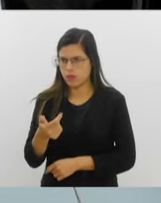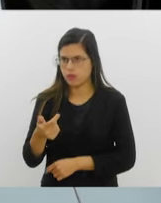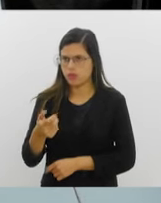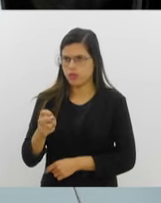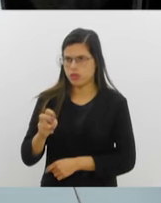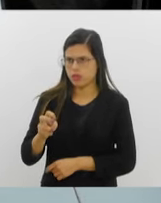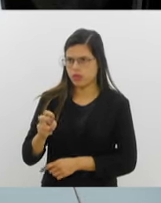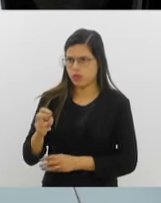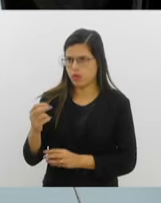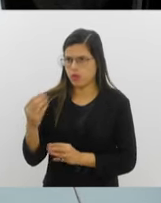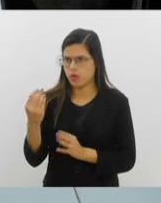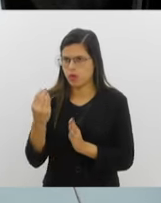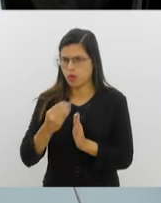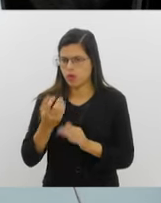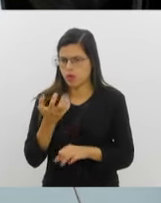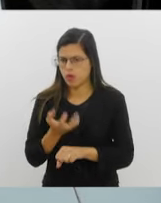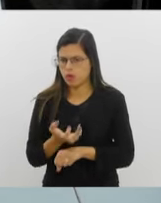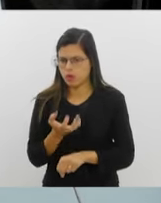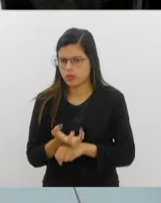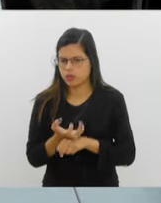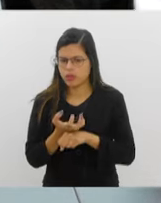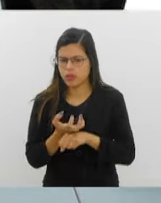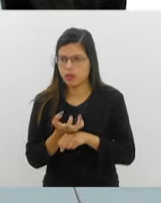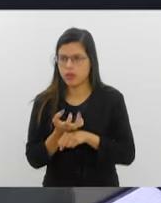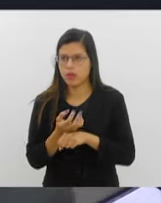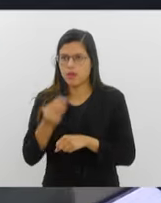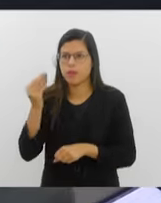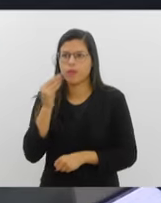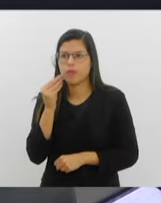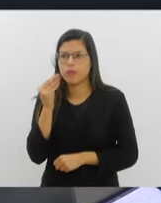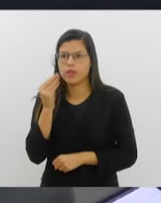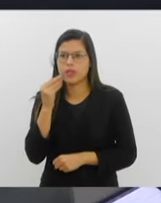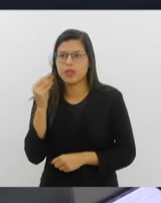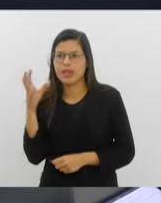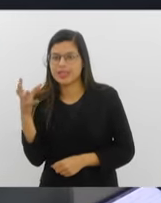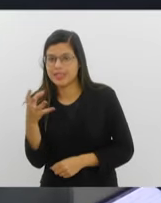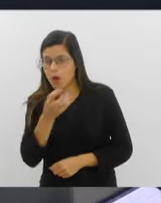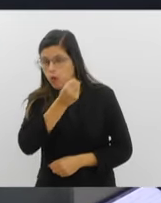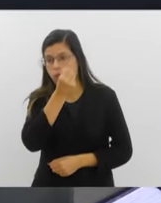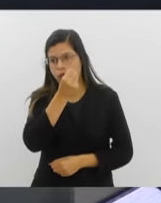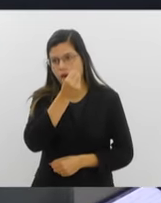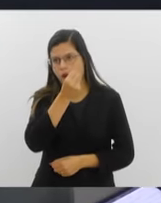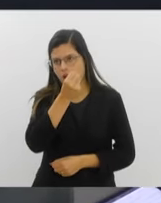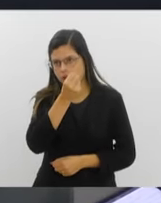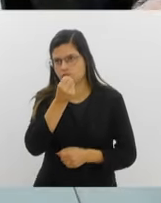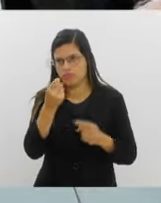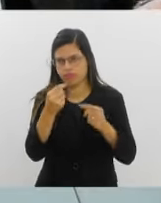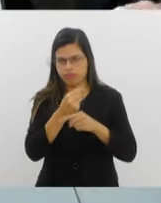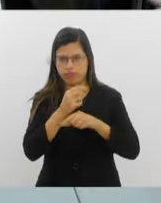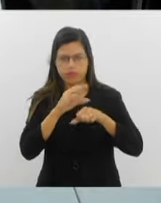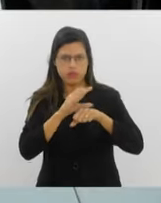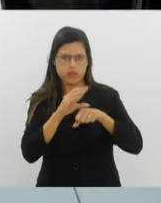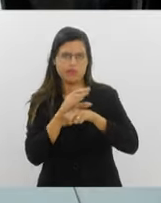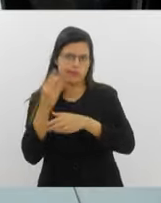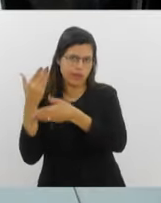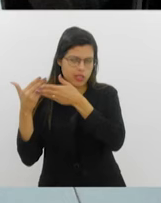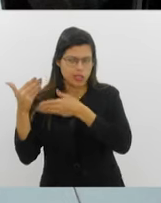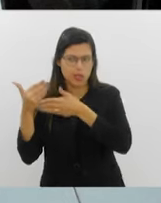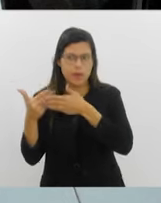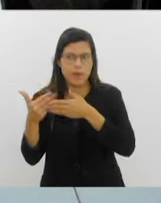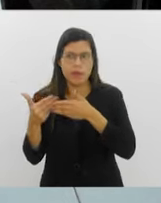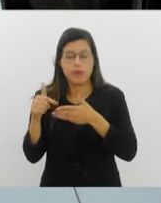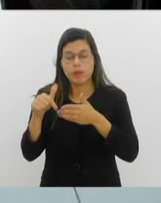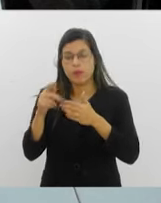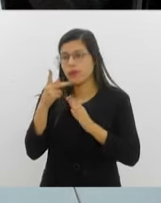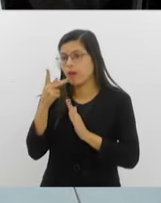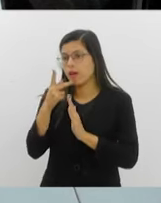a disciplina. Para tentar salvar a inconstitucionalidade à época, né, que a gente tinha esse... Não, mas eu não estou discordando do seu voto, estou dizendo o seguinte, esse projeto